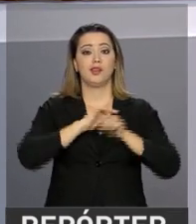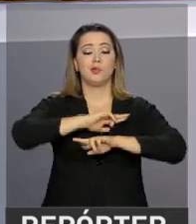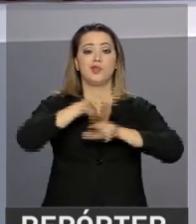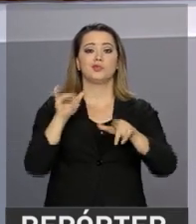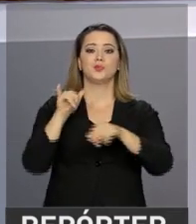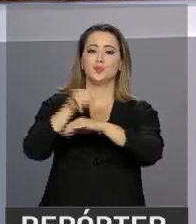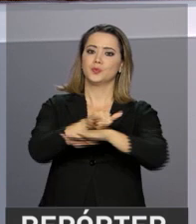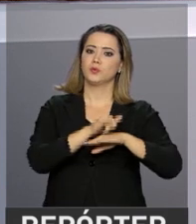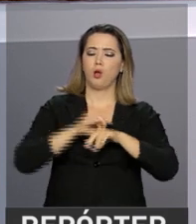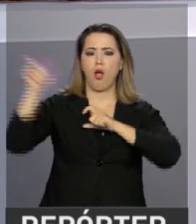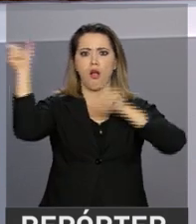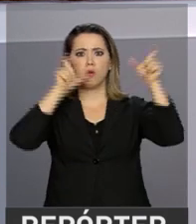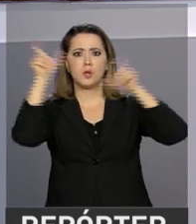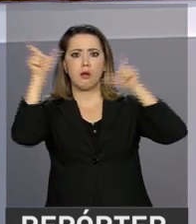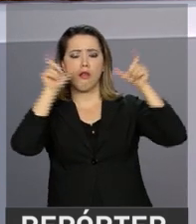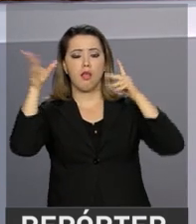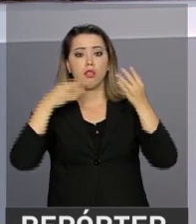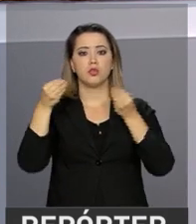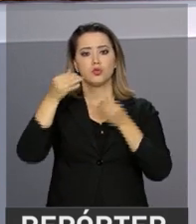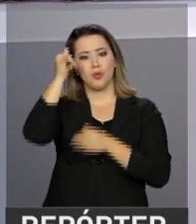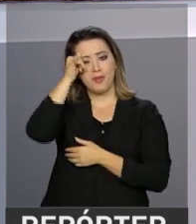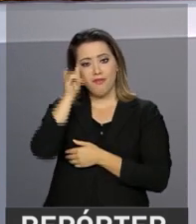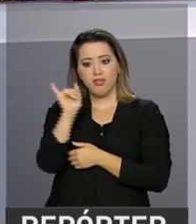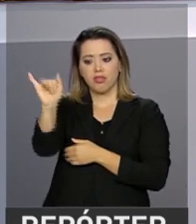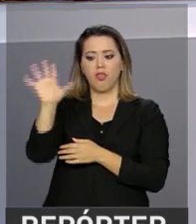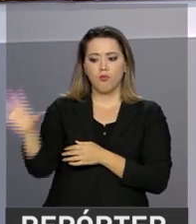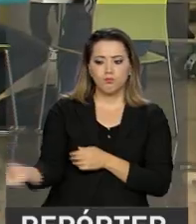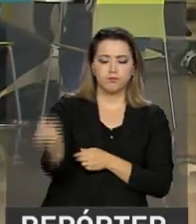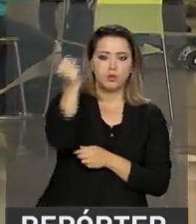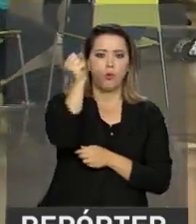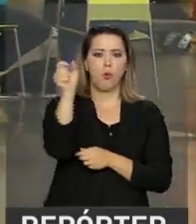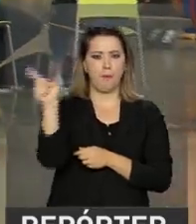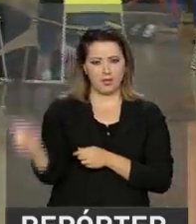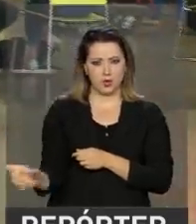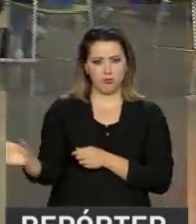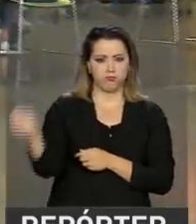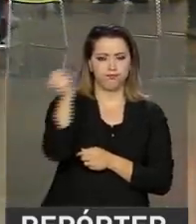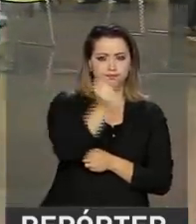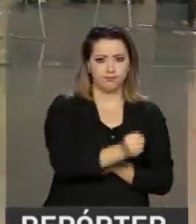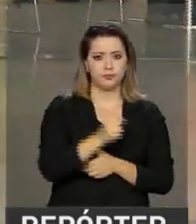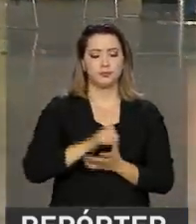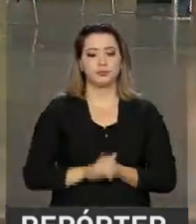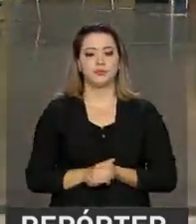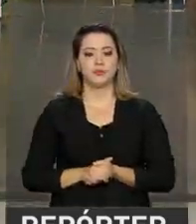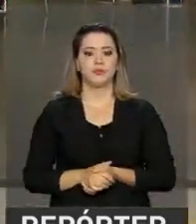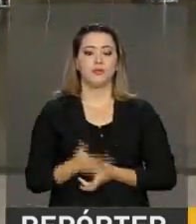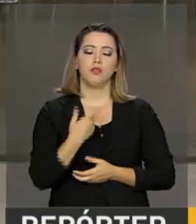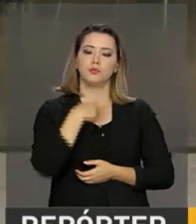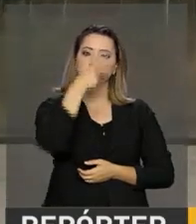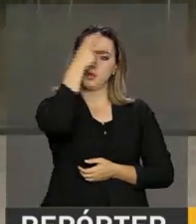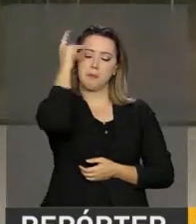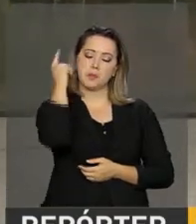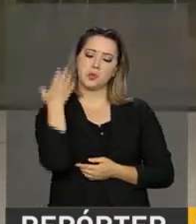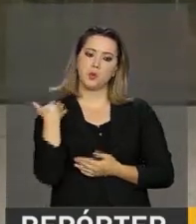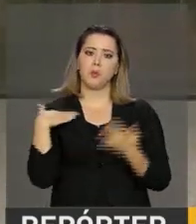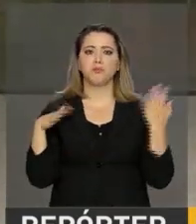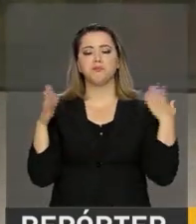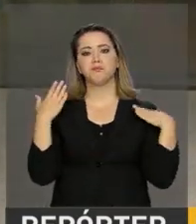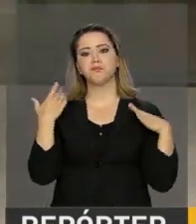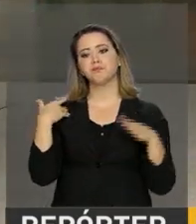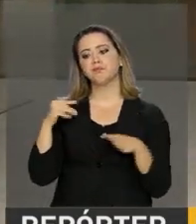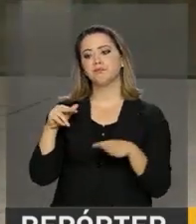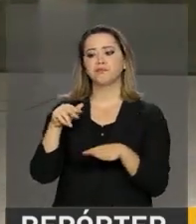conscientização e Alerta contra o tráfico de pessoas quem passa pelo aeroporto de Brasília